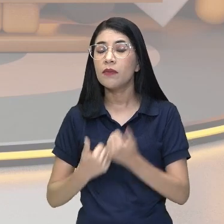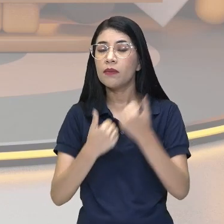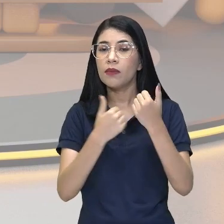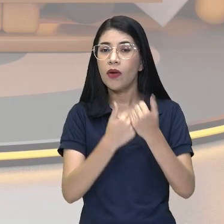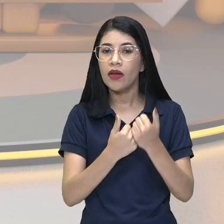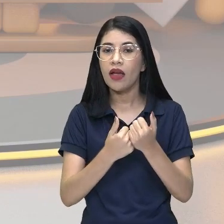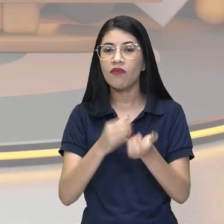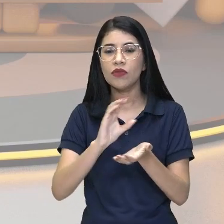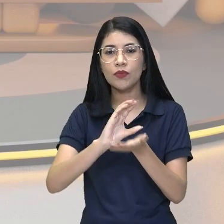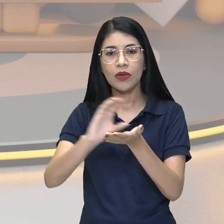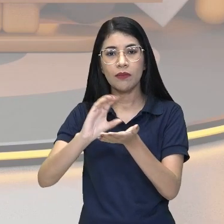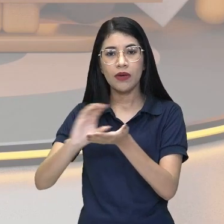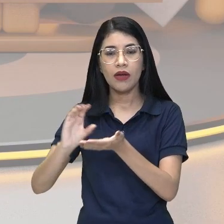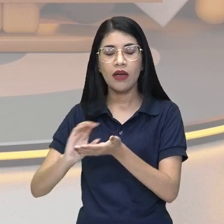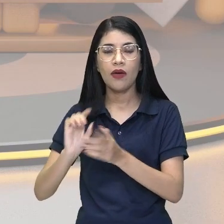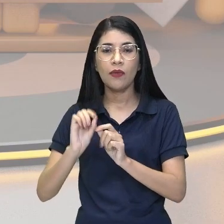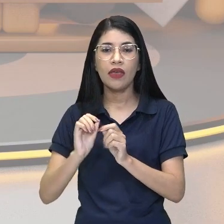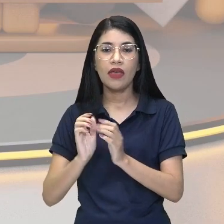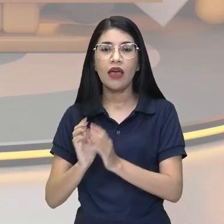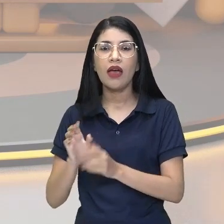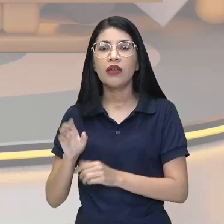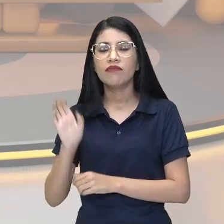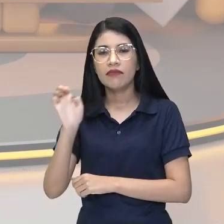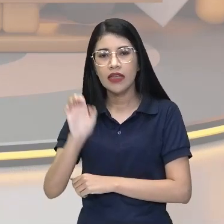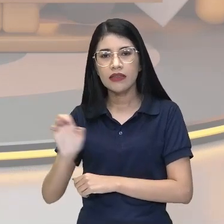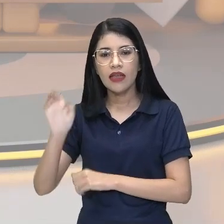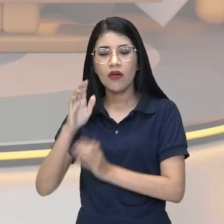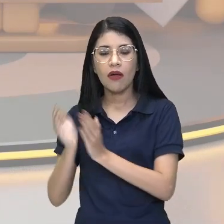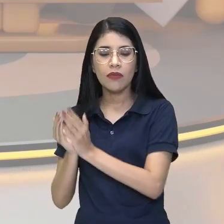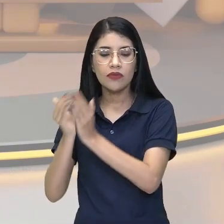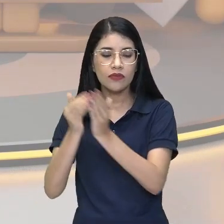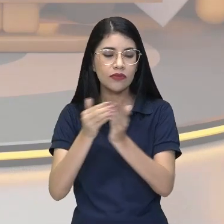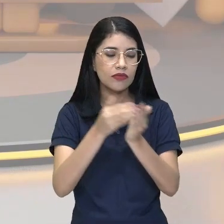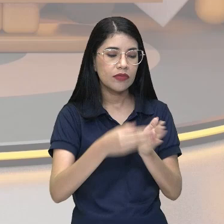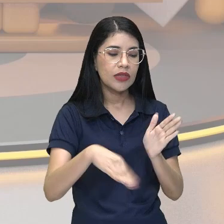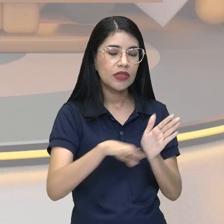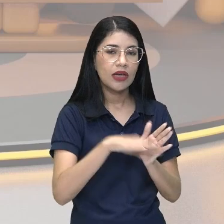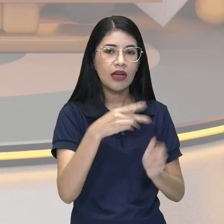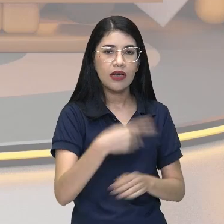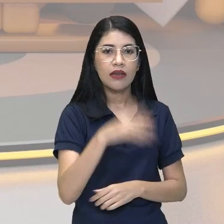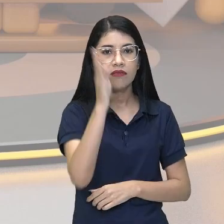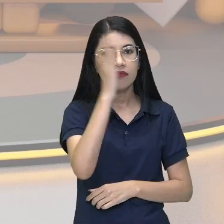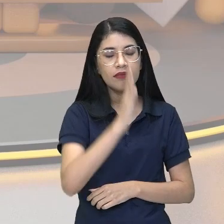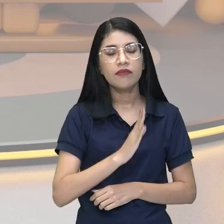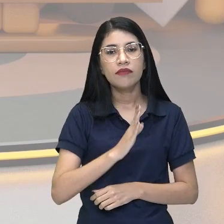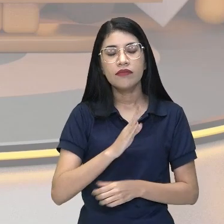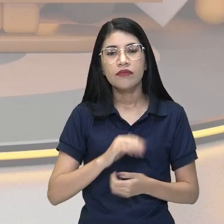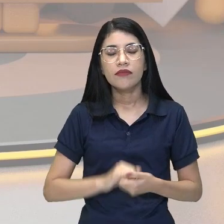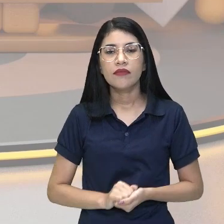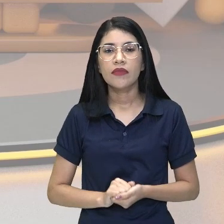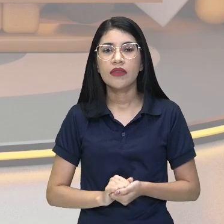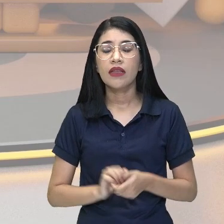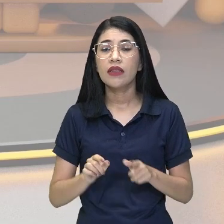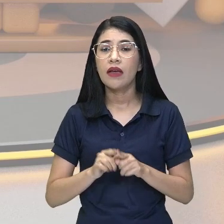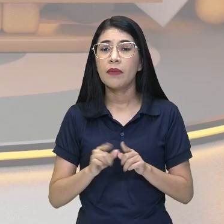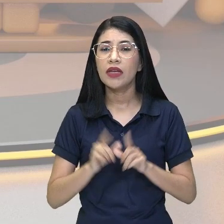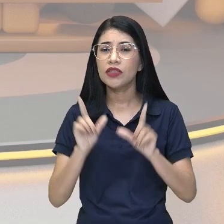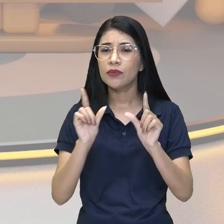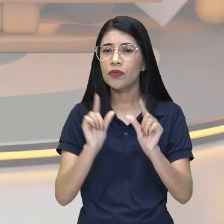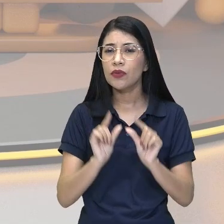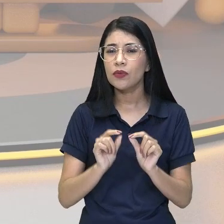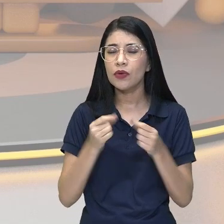né, da viagem lá dos europeus para o Brasil, né, para cá, diminuindo as tensões